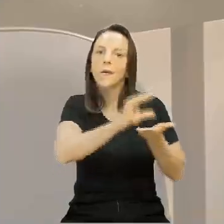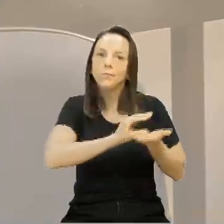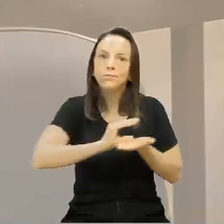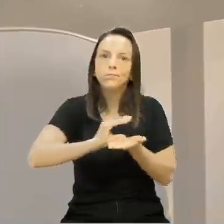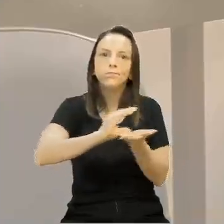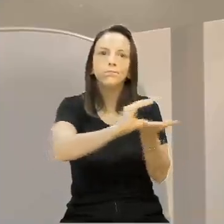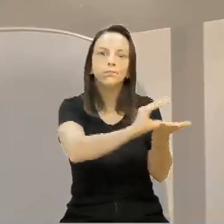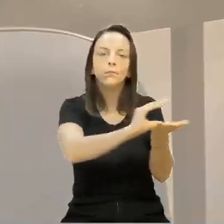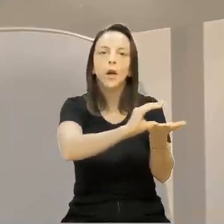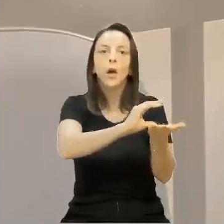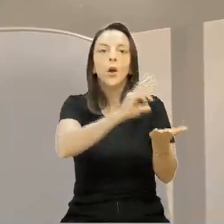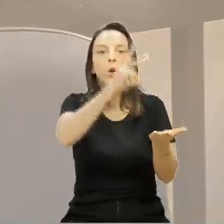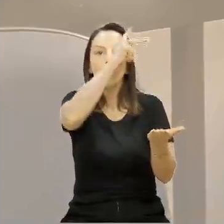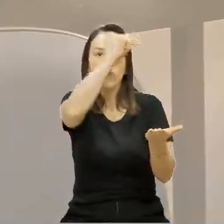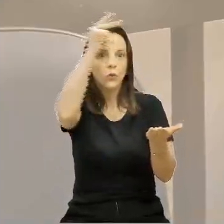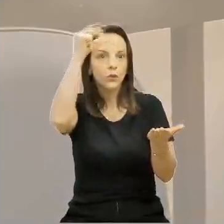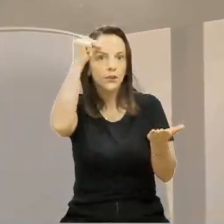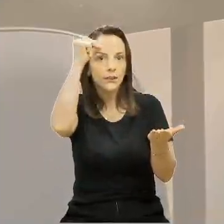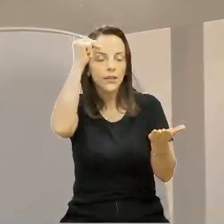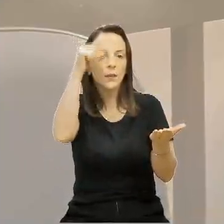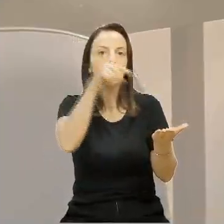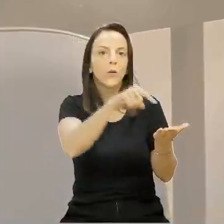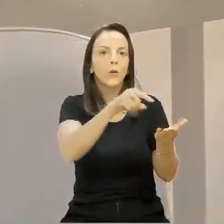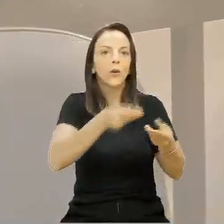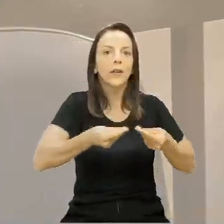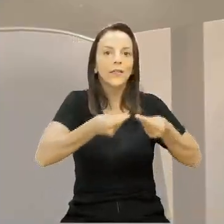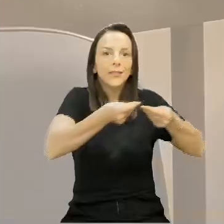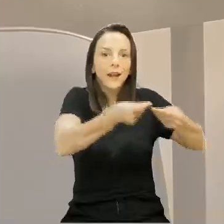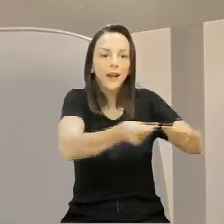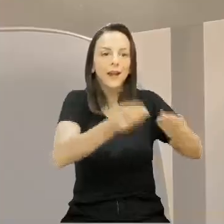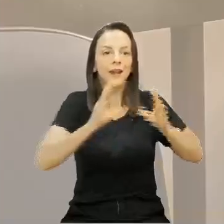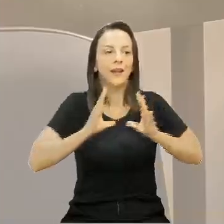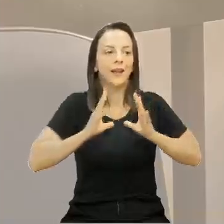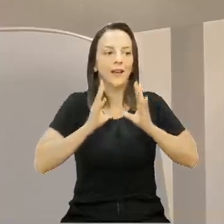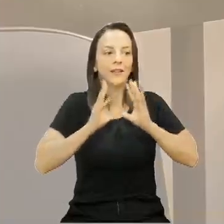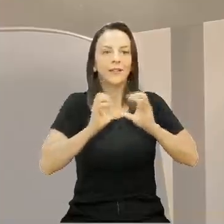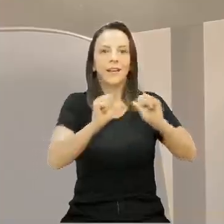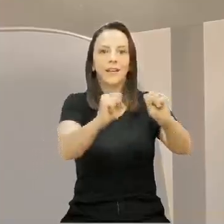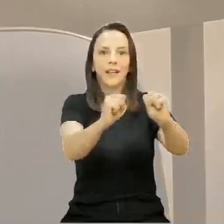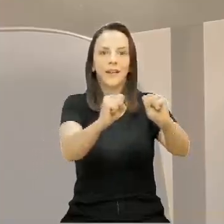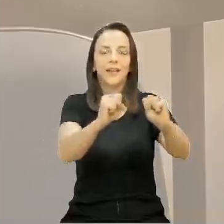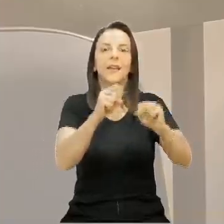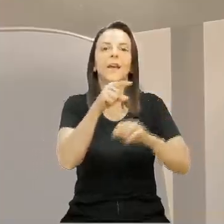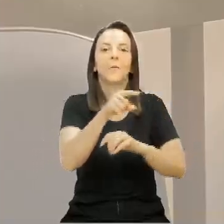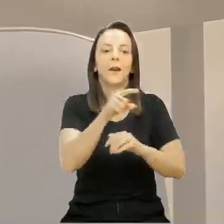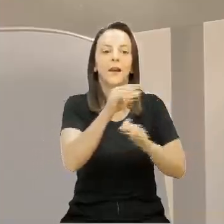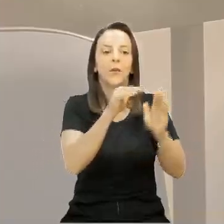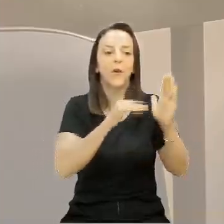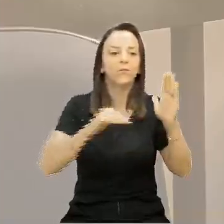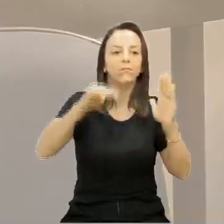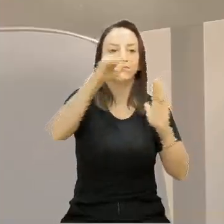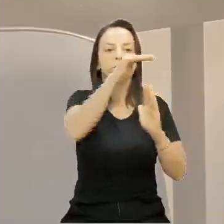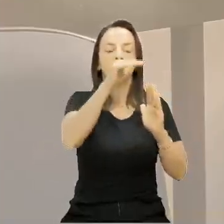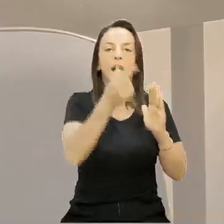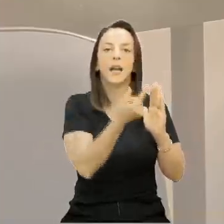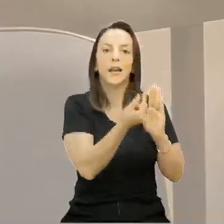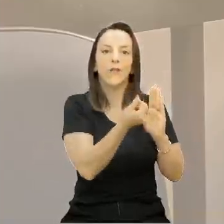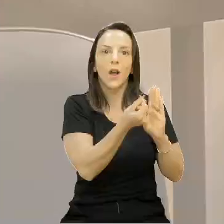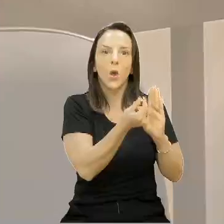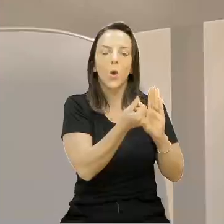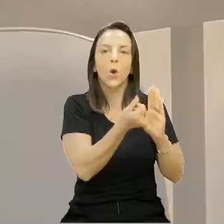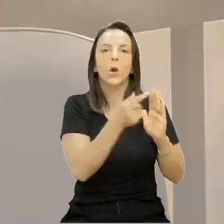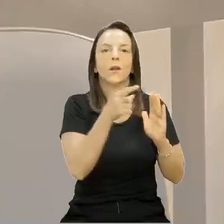faz à secretaria para cobrir aquele valor que, independente de cobrir ou não, a